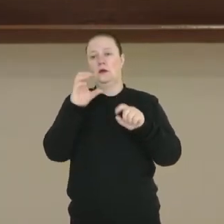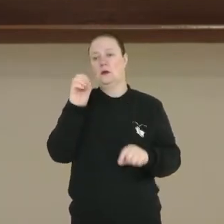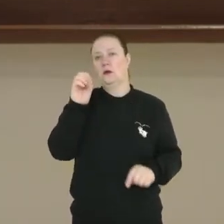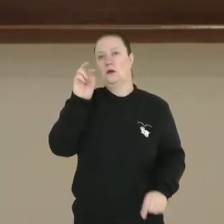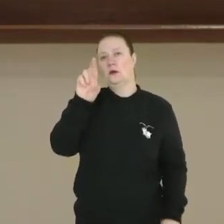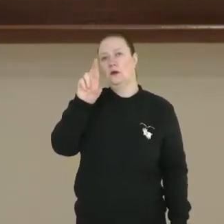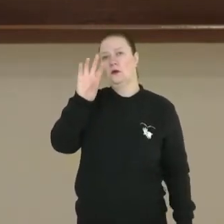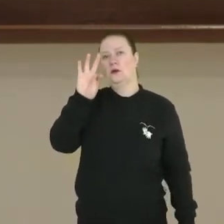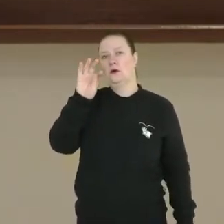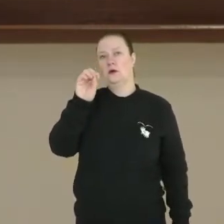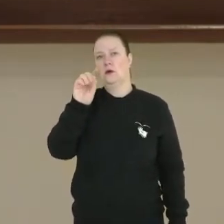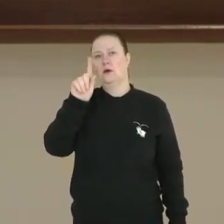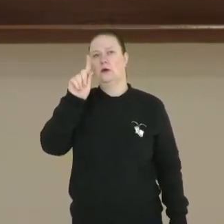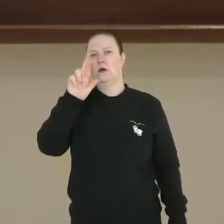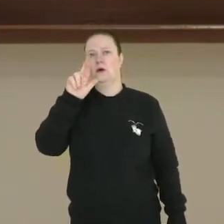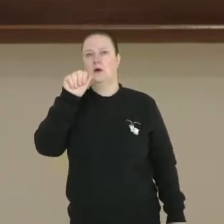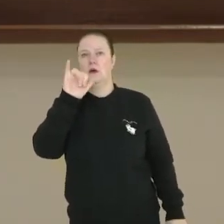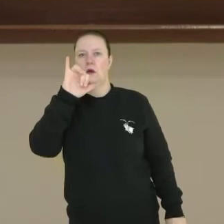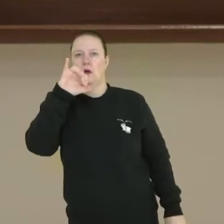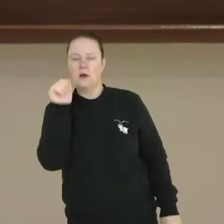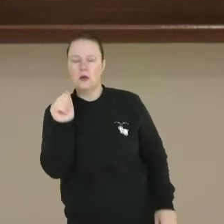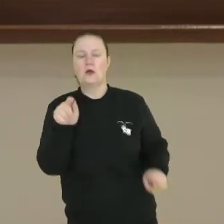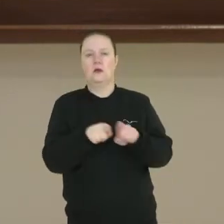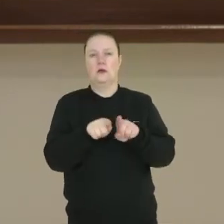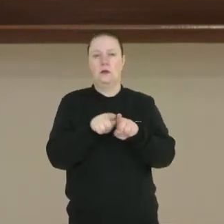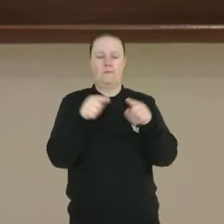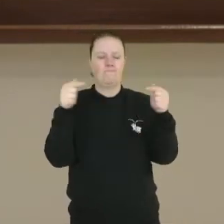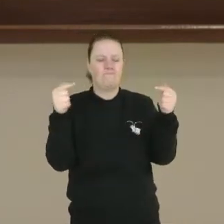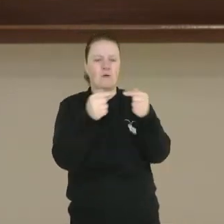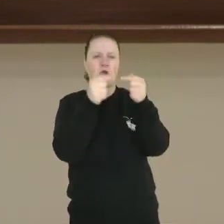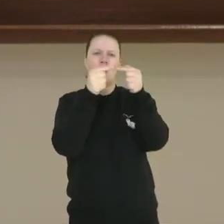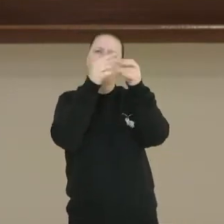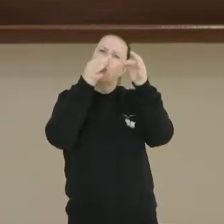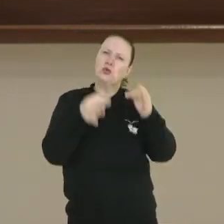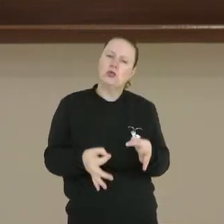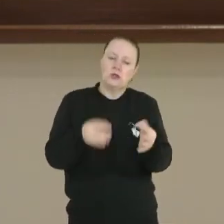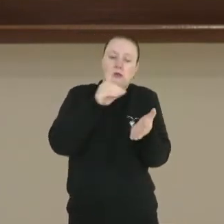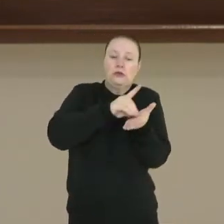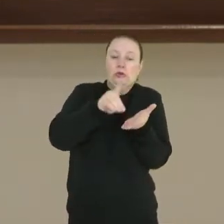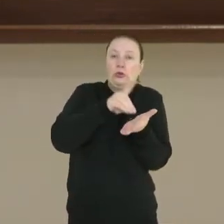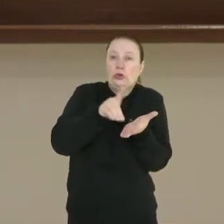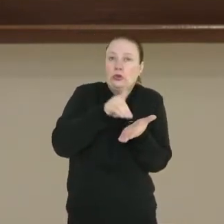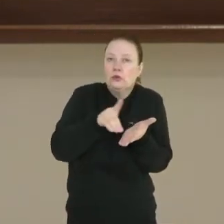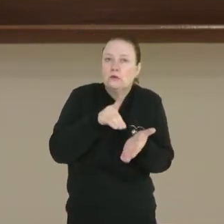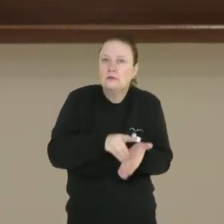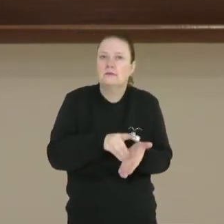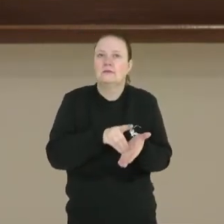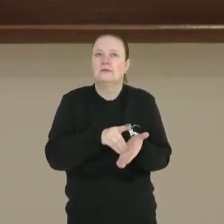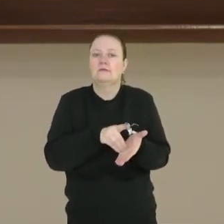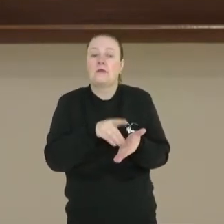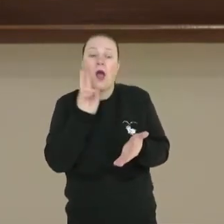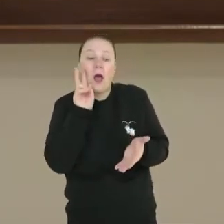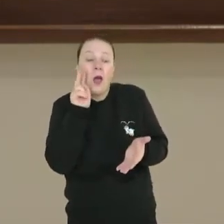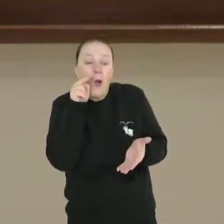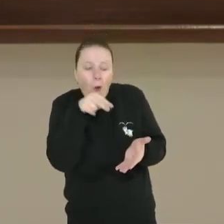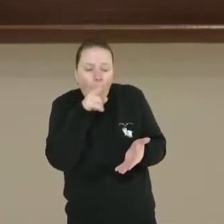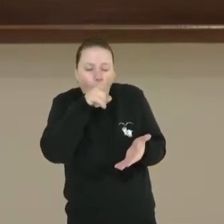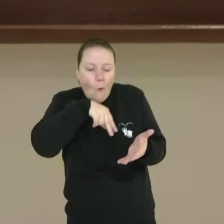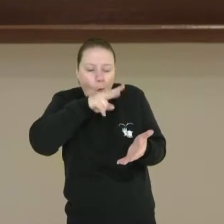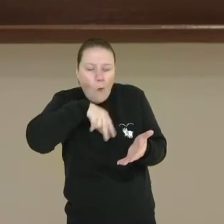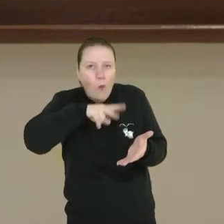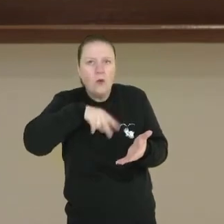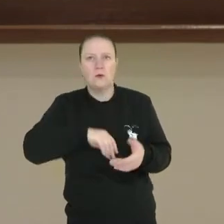palavras de acordo com o dicionário, que eu preciso seguir, procurar seguir no meu dia a dia, certo? Mas isso,